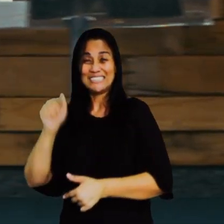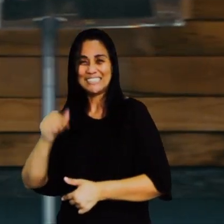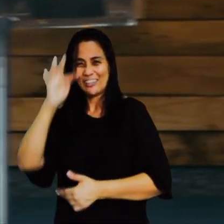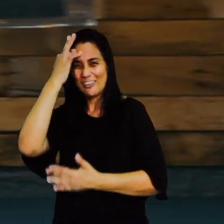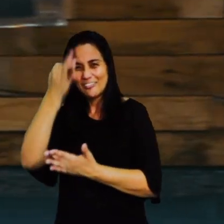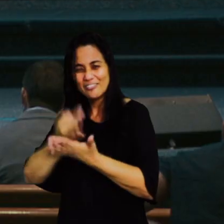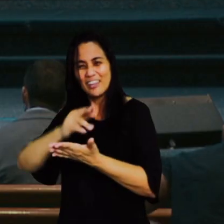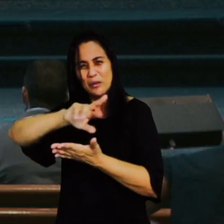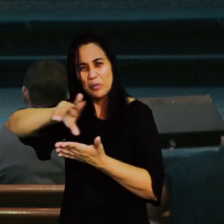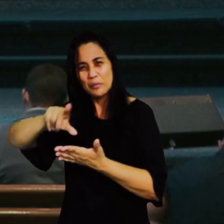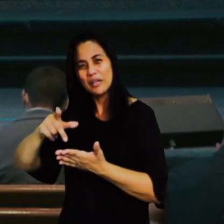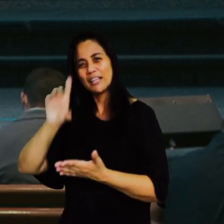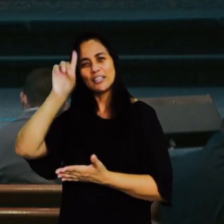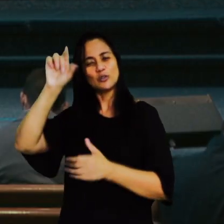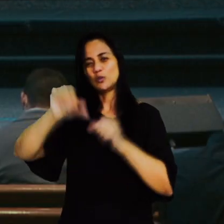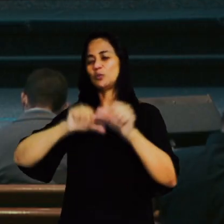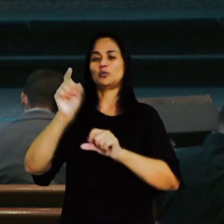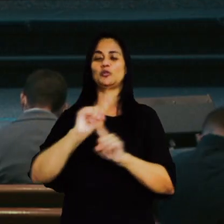Por isso que ele fala, entra.